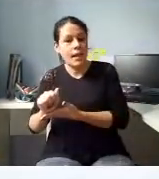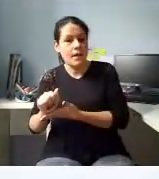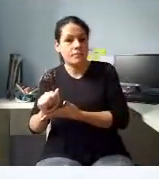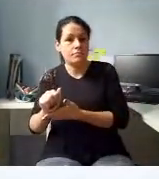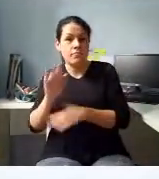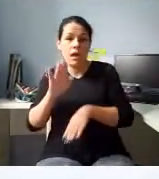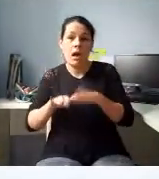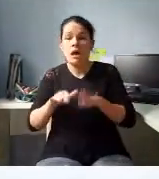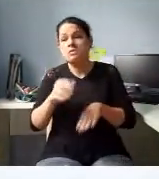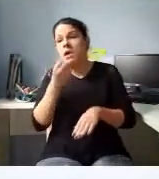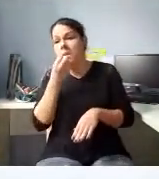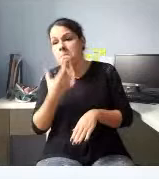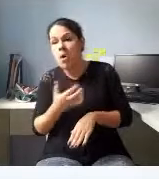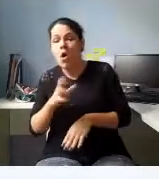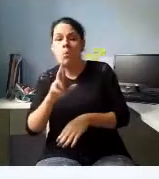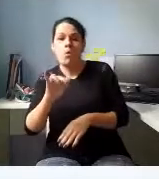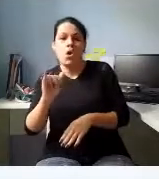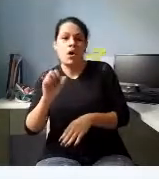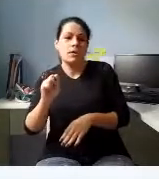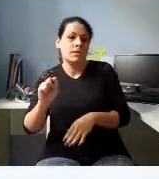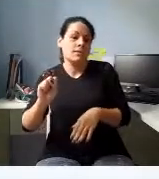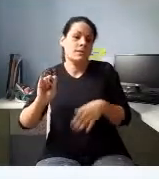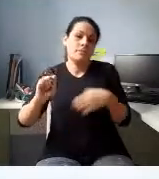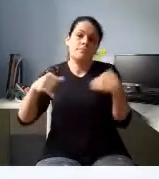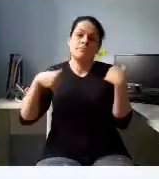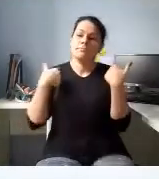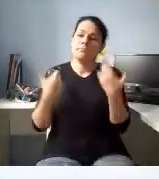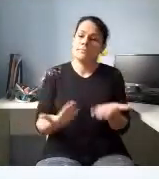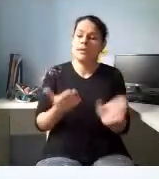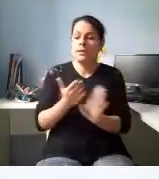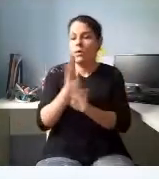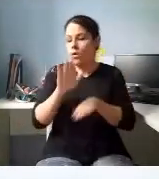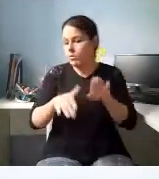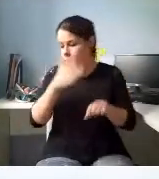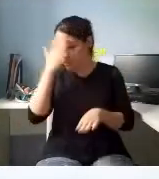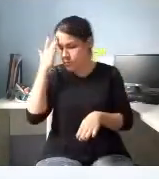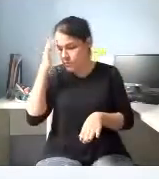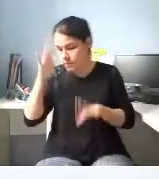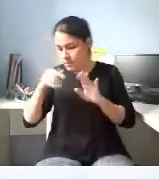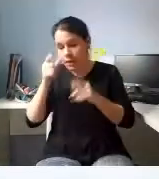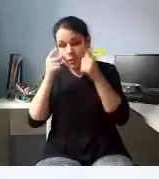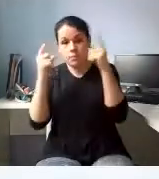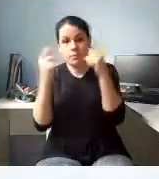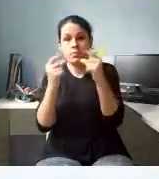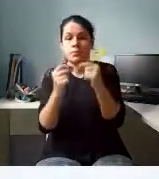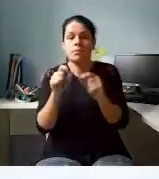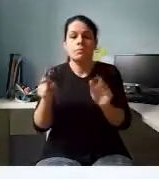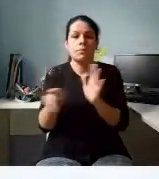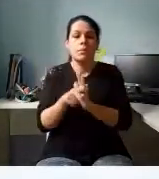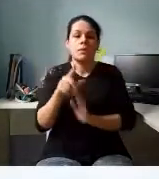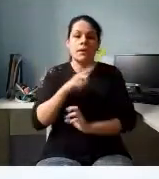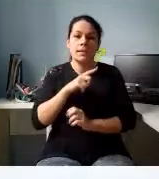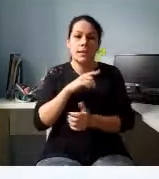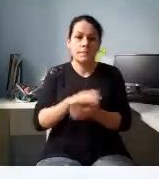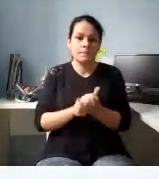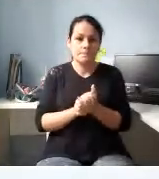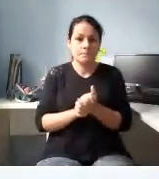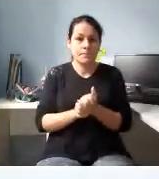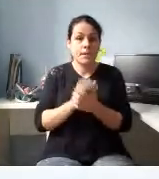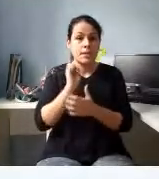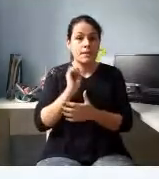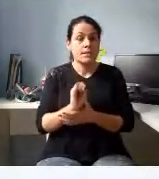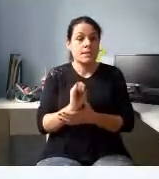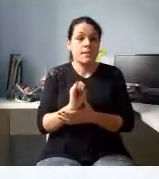Baleia Rossi, né? Então, alguns podem avaliar dessa forma. Se o impeachment foi